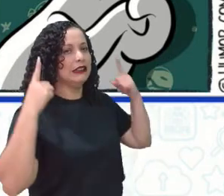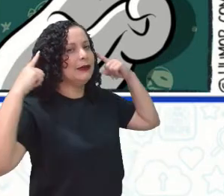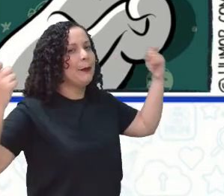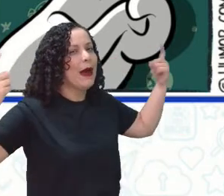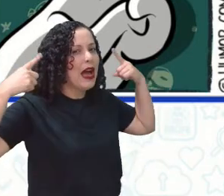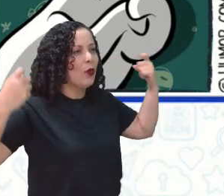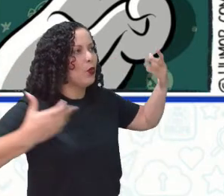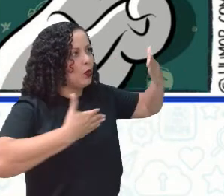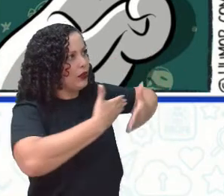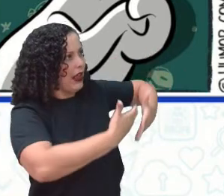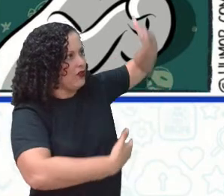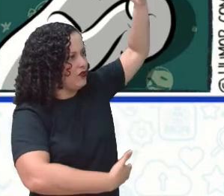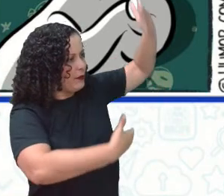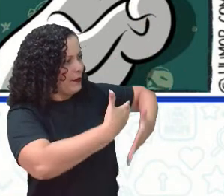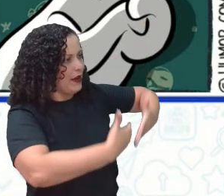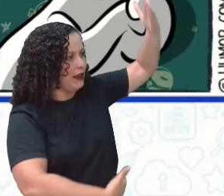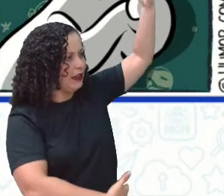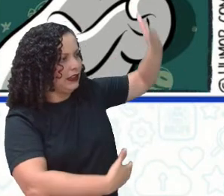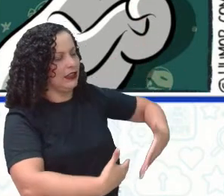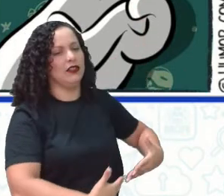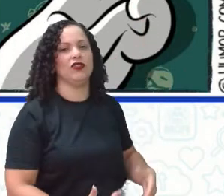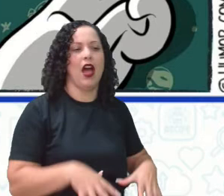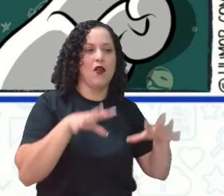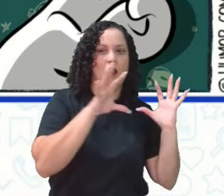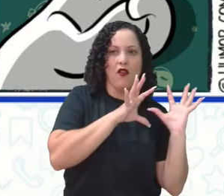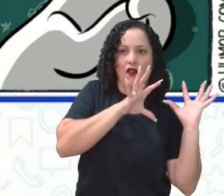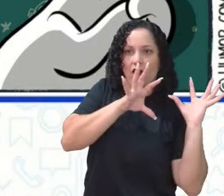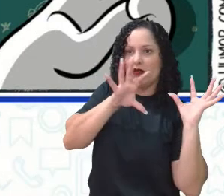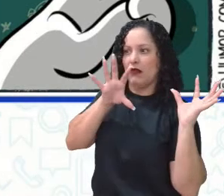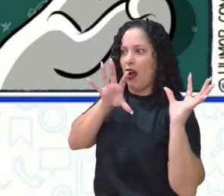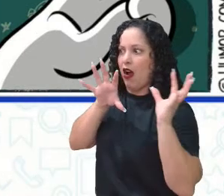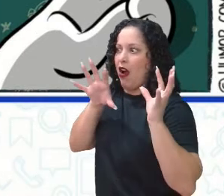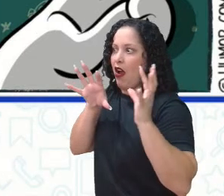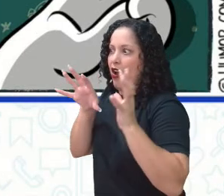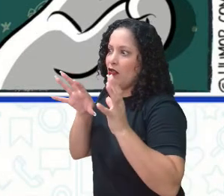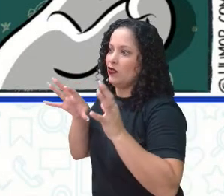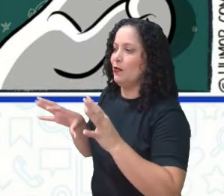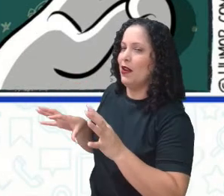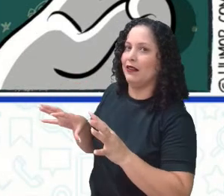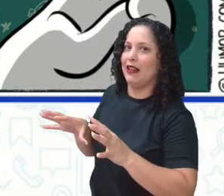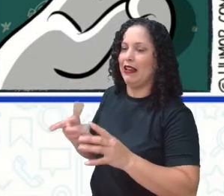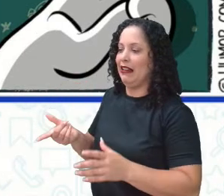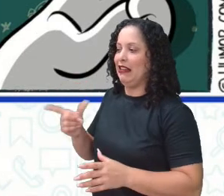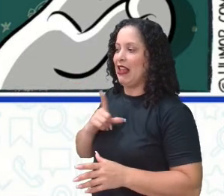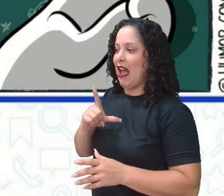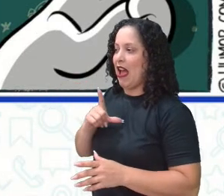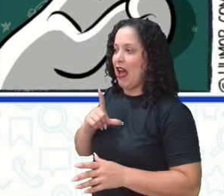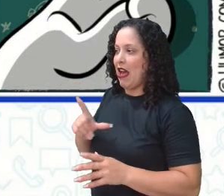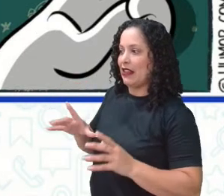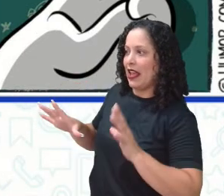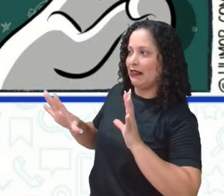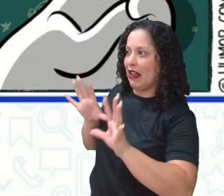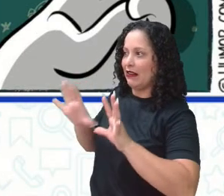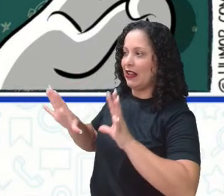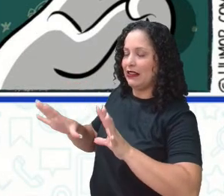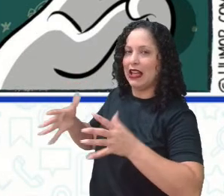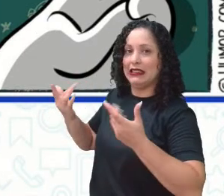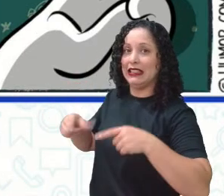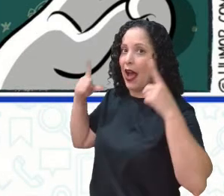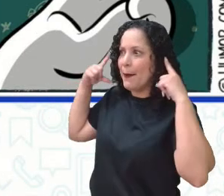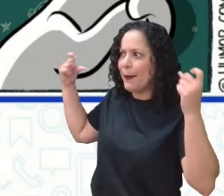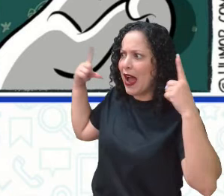barulho. E aí o fantasma olha e diz assim, se os móveis estão estalando, ninguém vai me descobrir aqui. Nunca saberão.